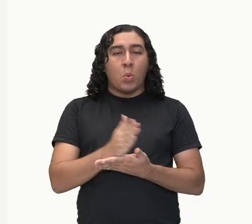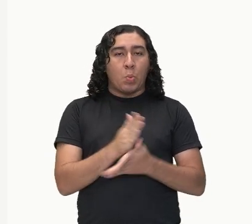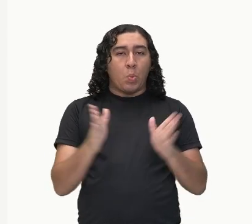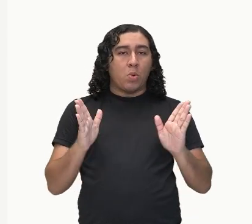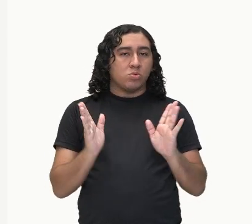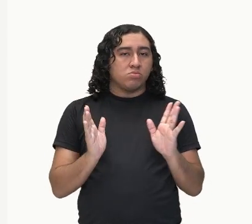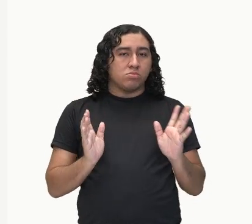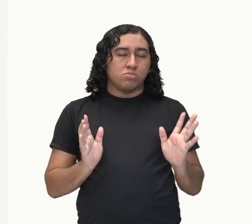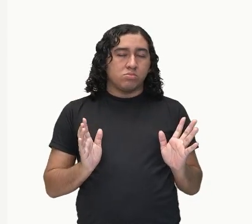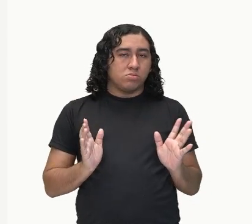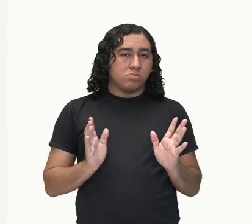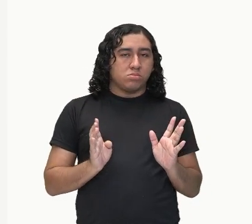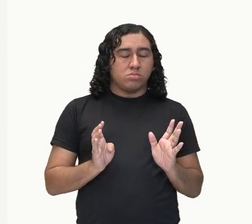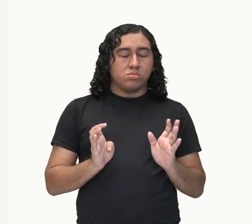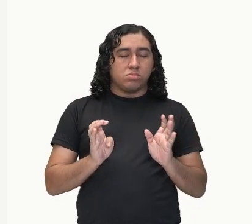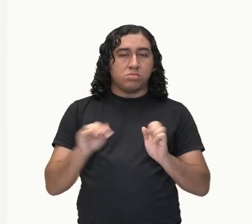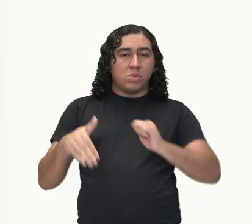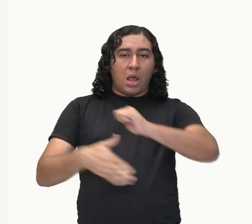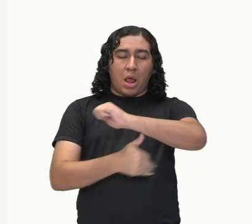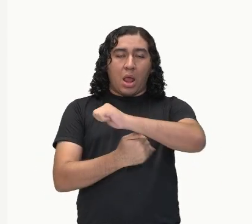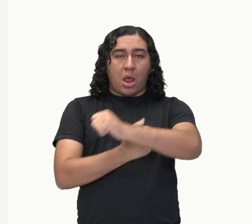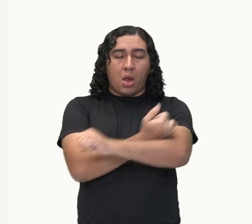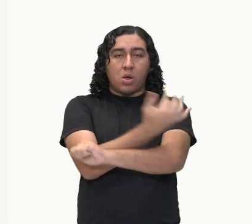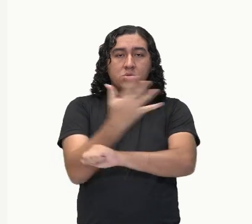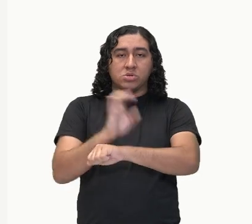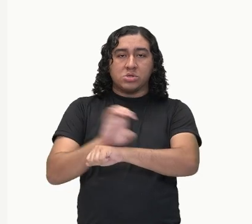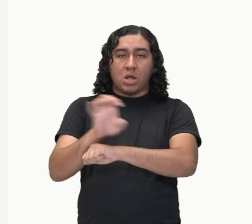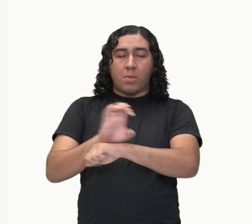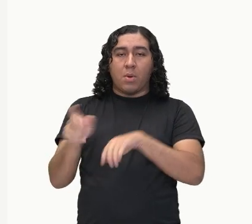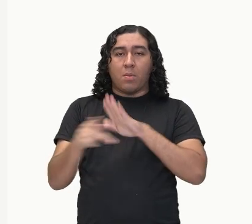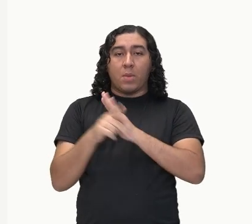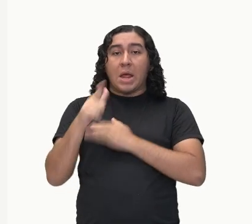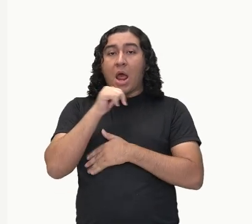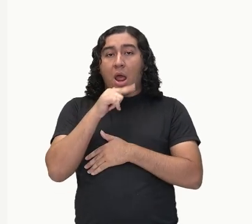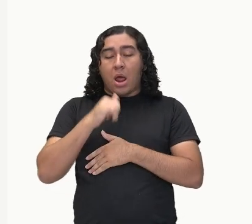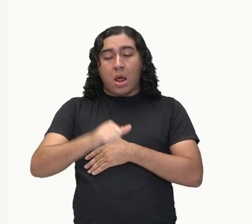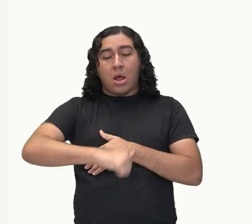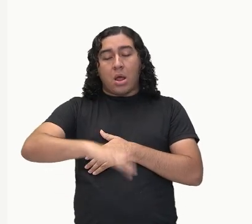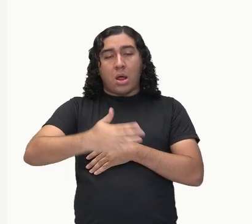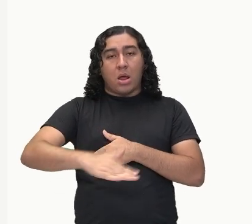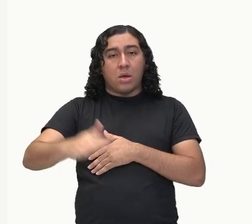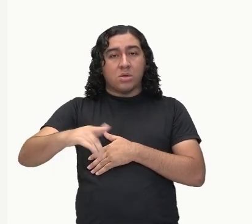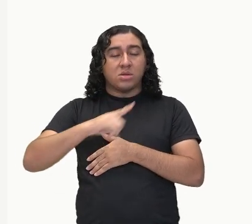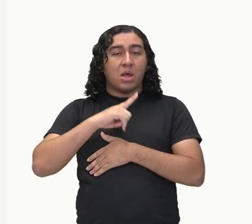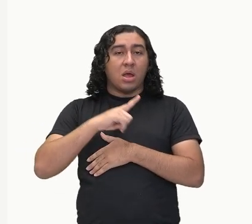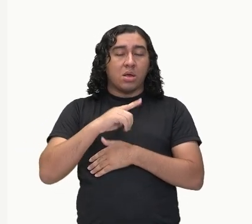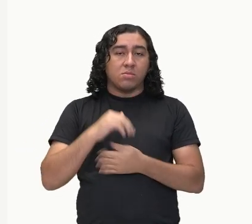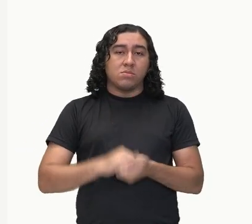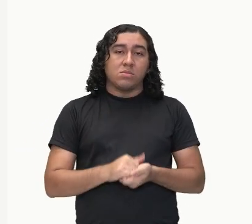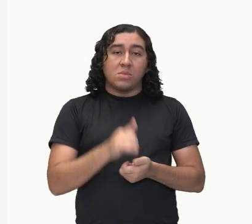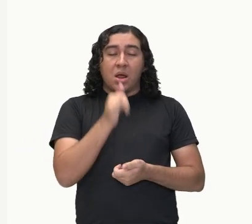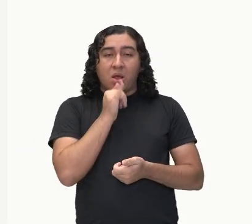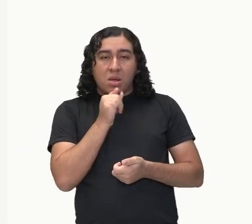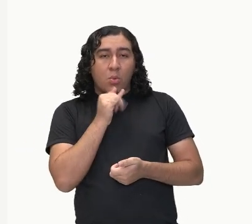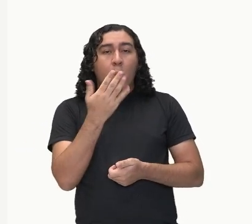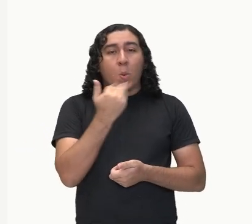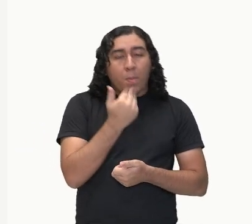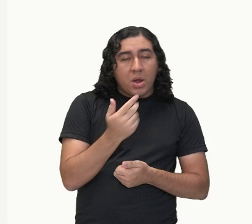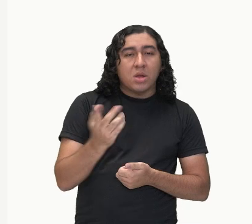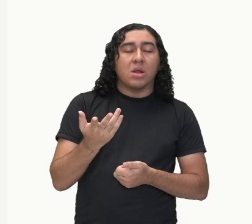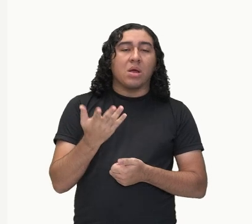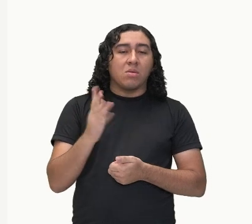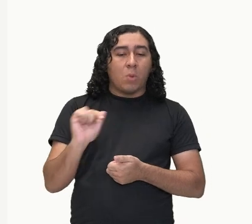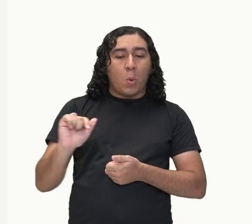em alguns ecossistemas marinhos, né? Uma espécie se alimenta, o resíduo daquele alimento vai alimentar uma